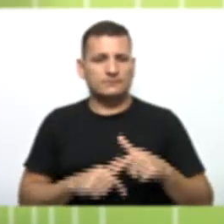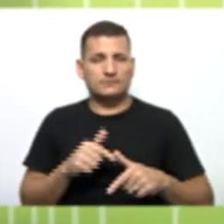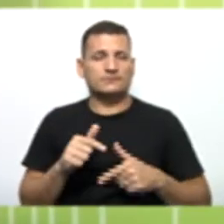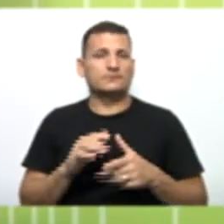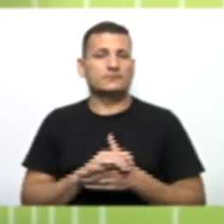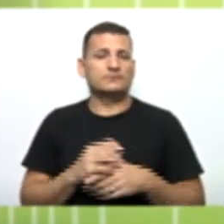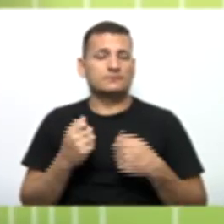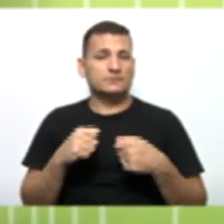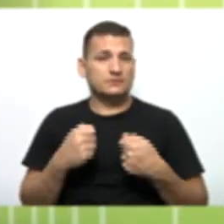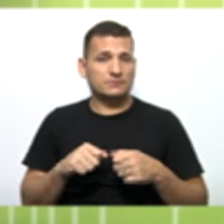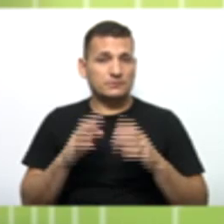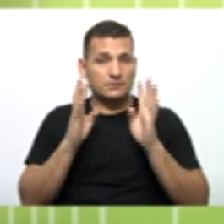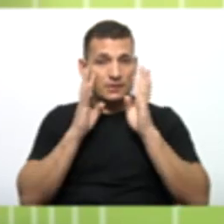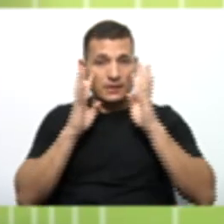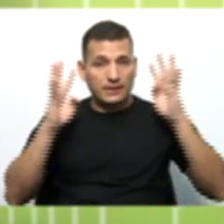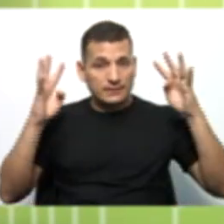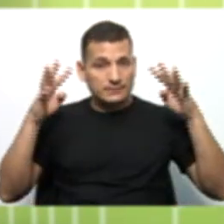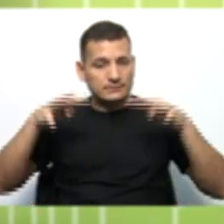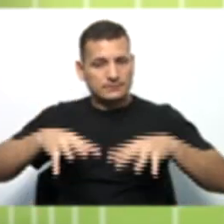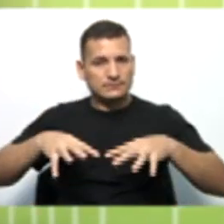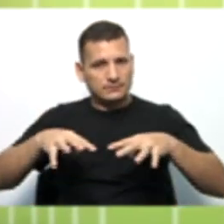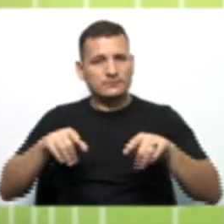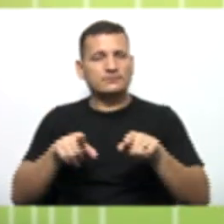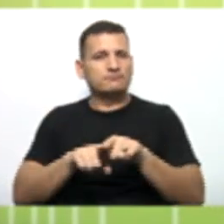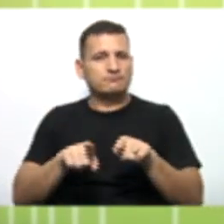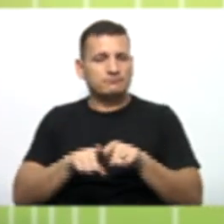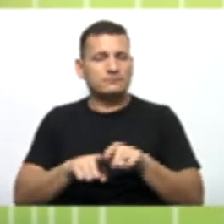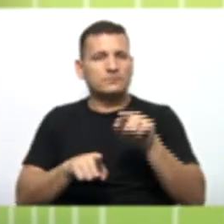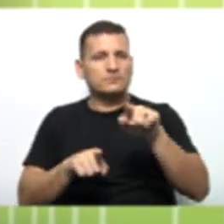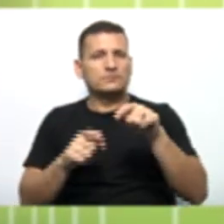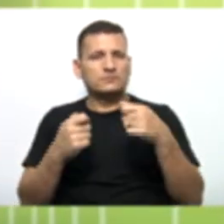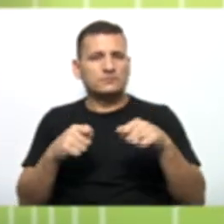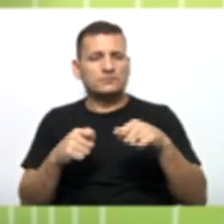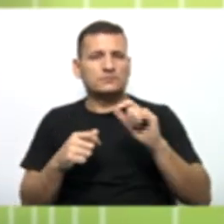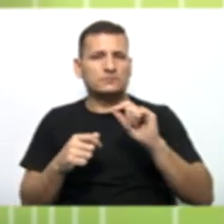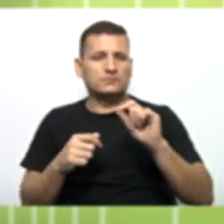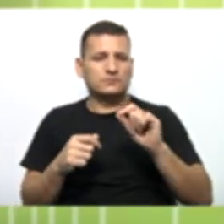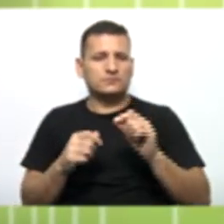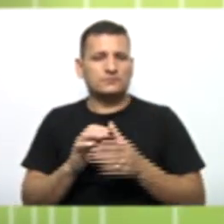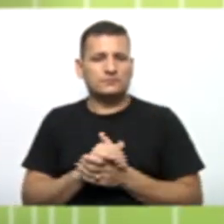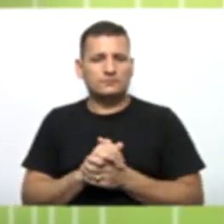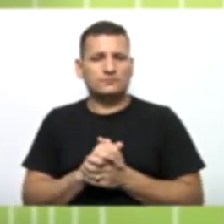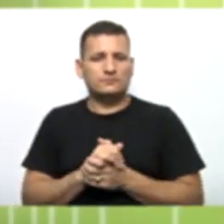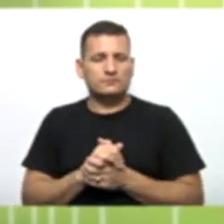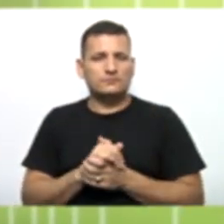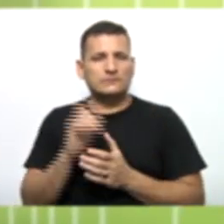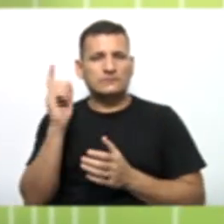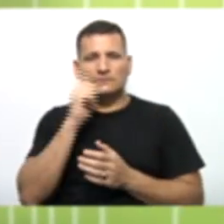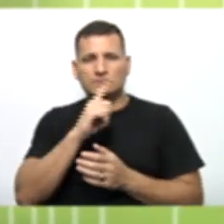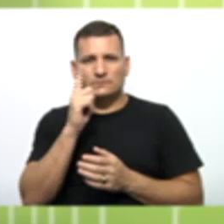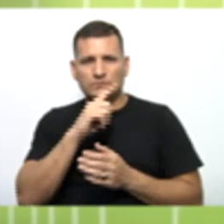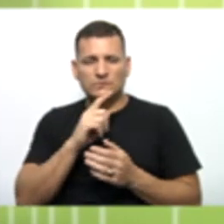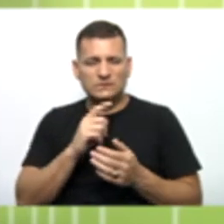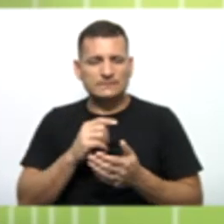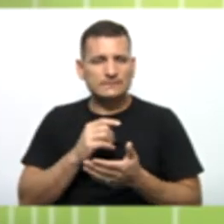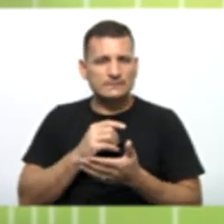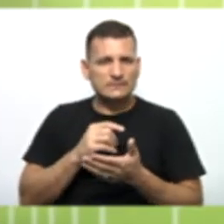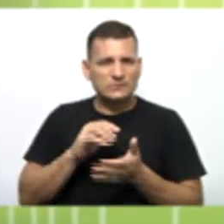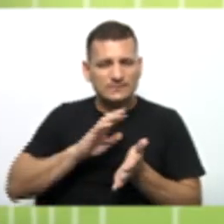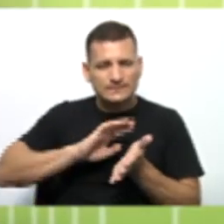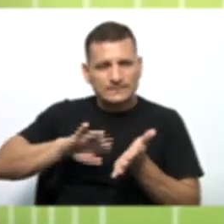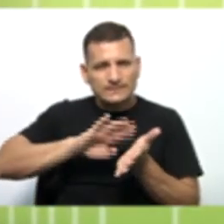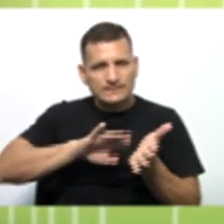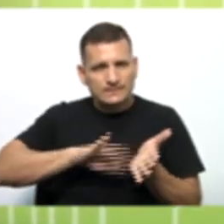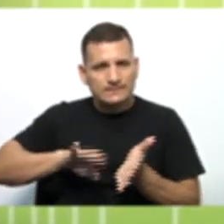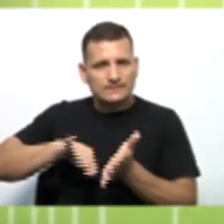uma atenção enorme. Você tem que minimizar o máximo possível de falhas, certo? Não tem como fazer